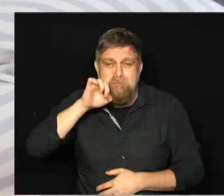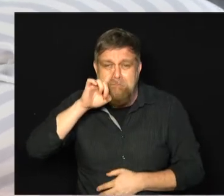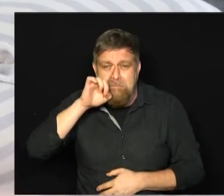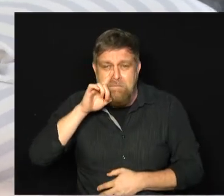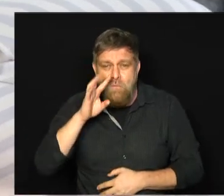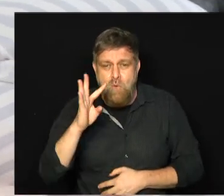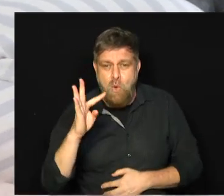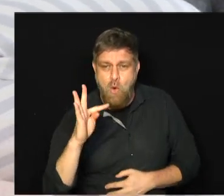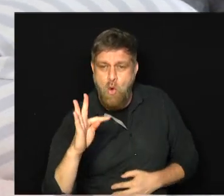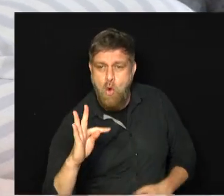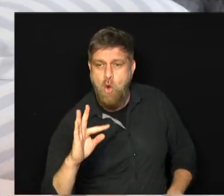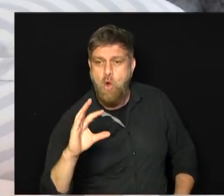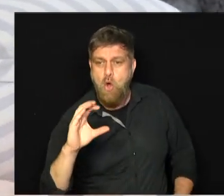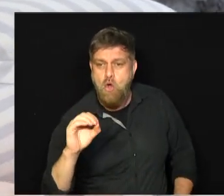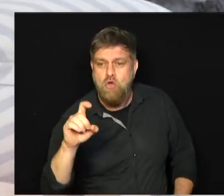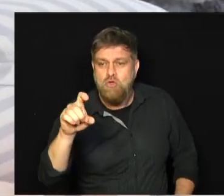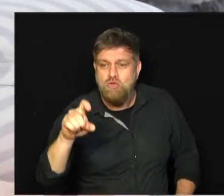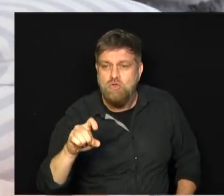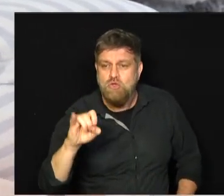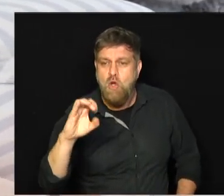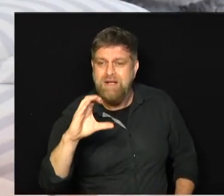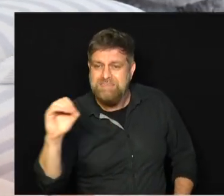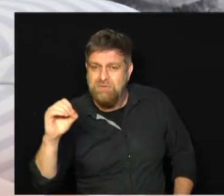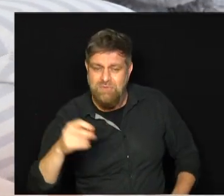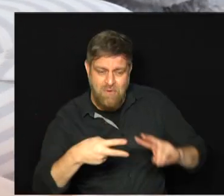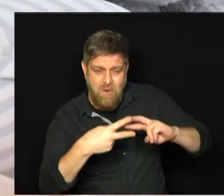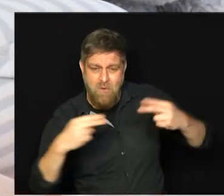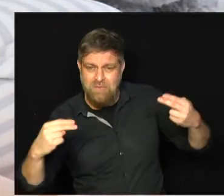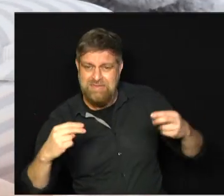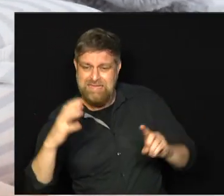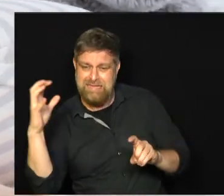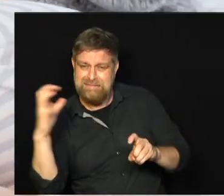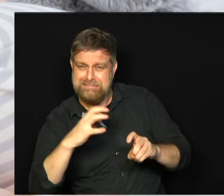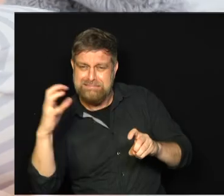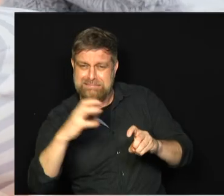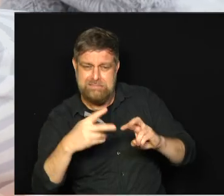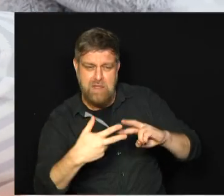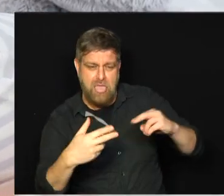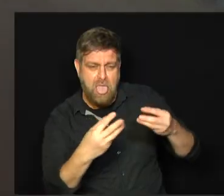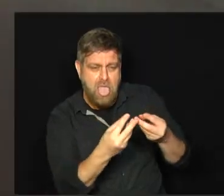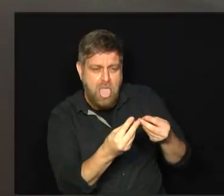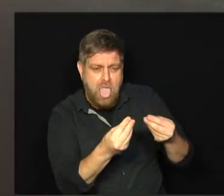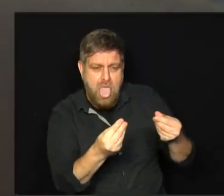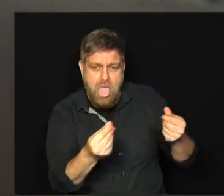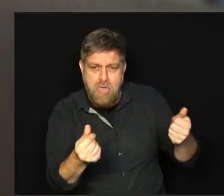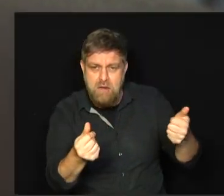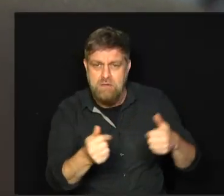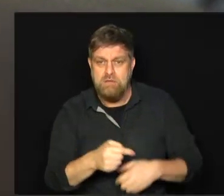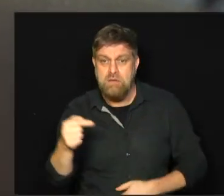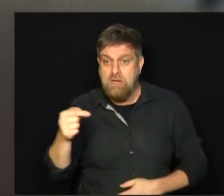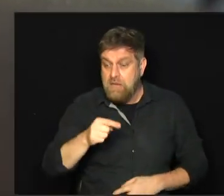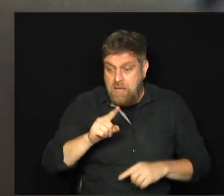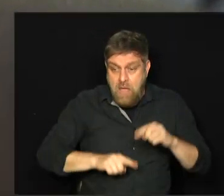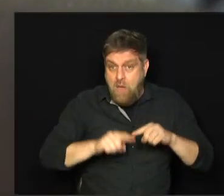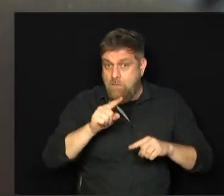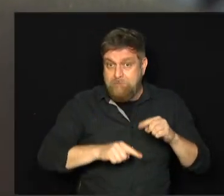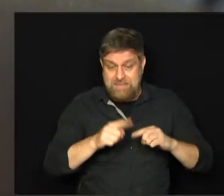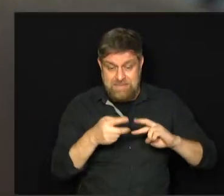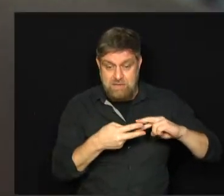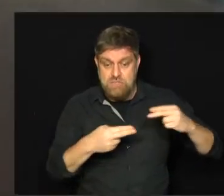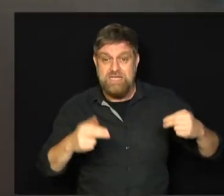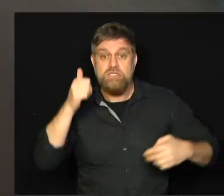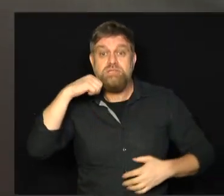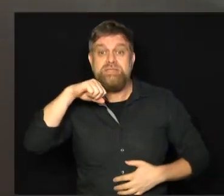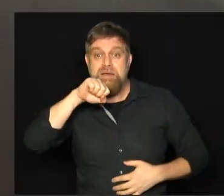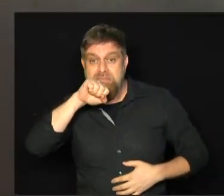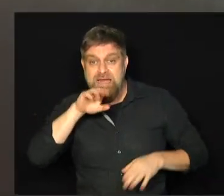produtos que danificam o DNA, danificam o material genético da mãe e